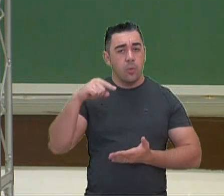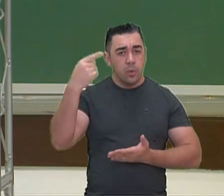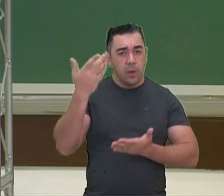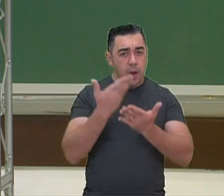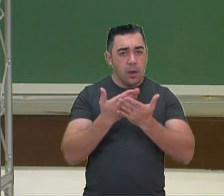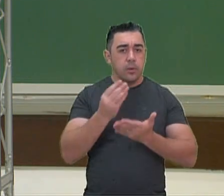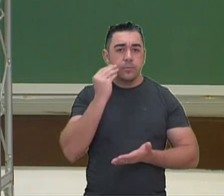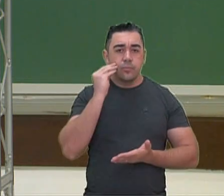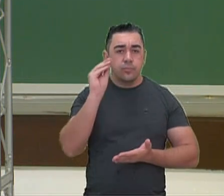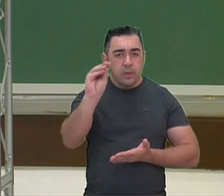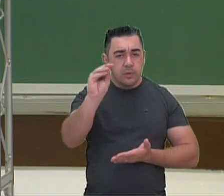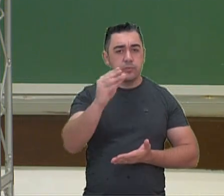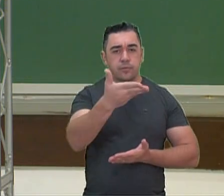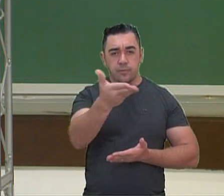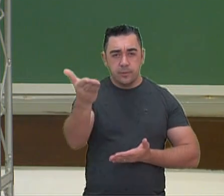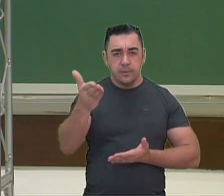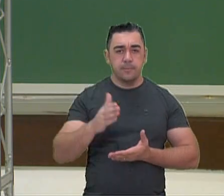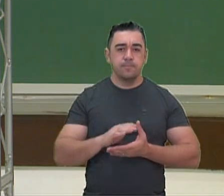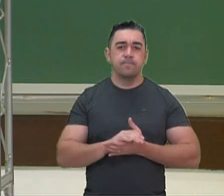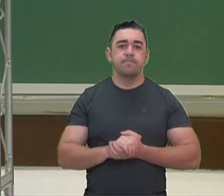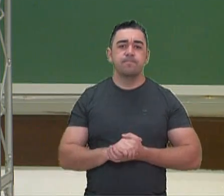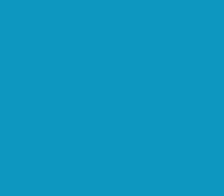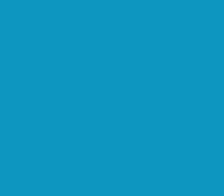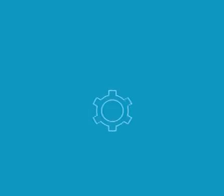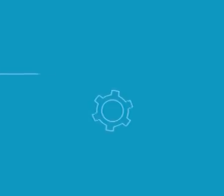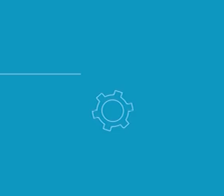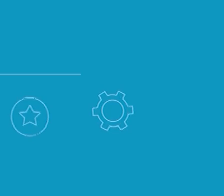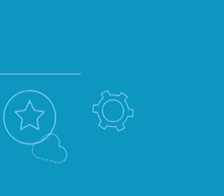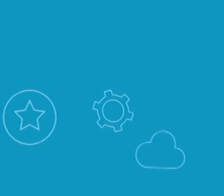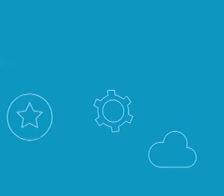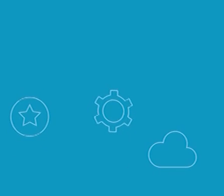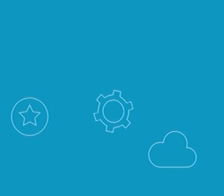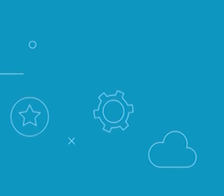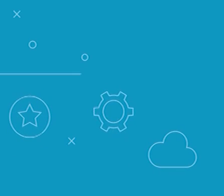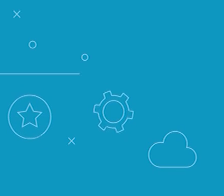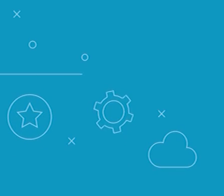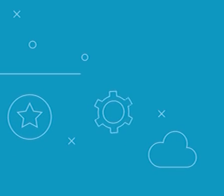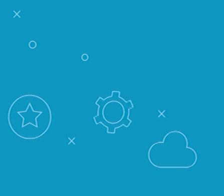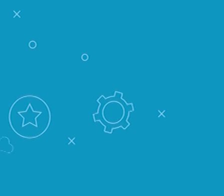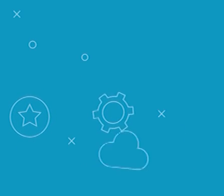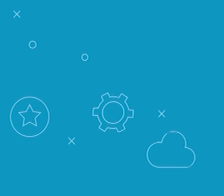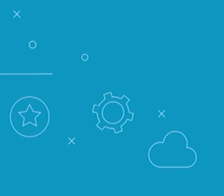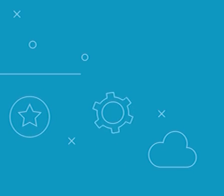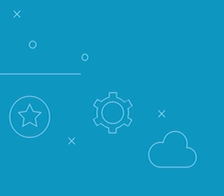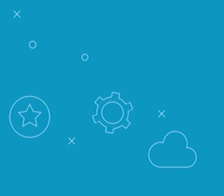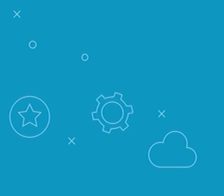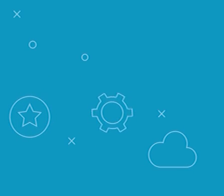aula. Um beijinho para vocês.